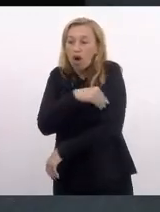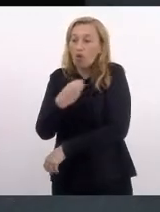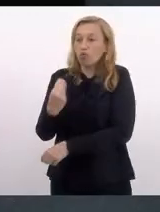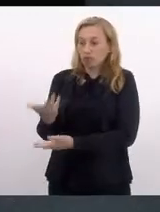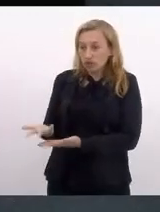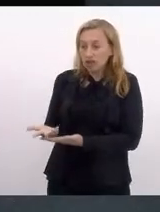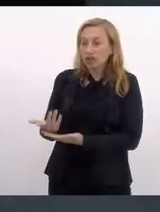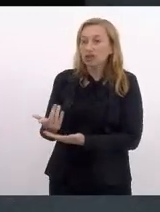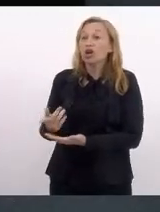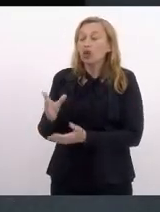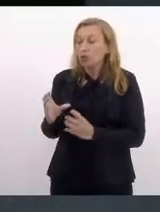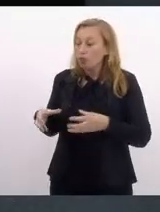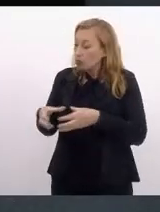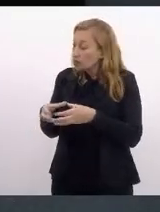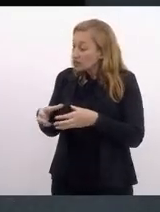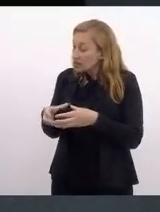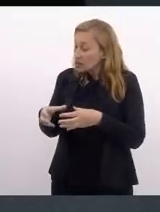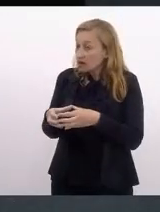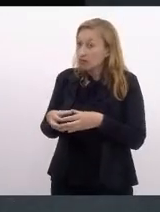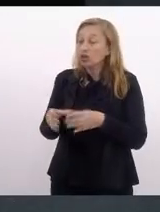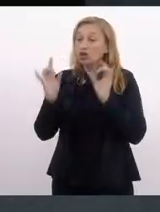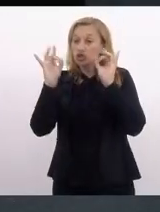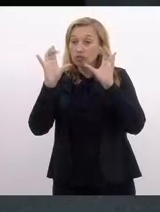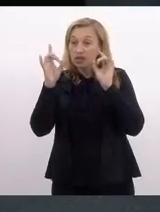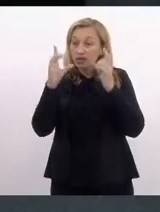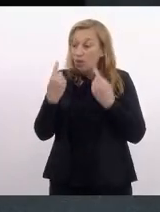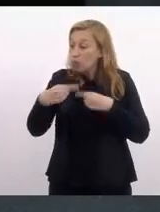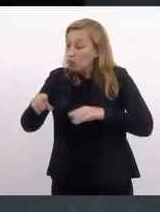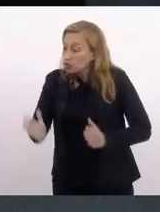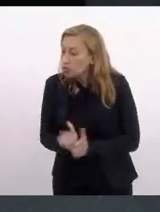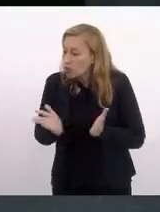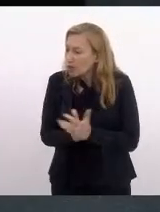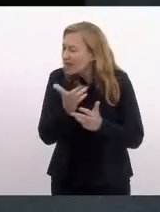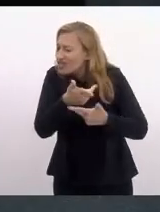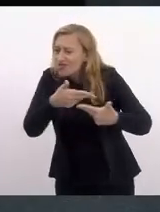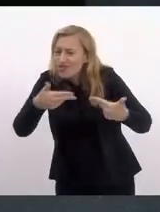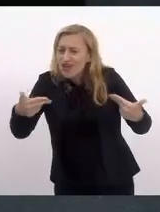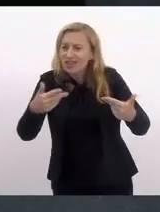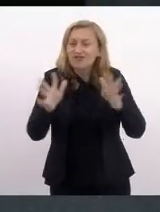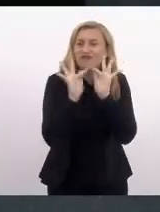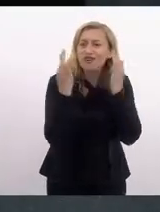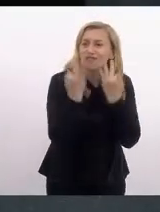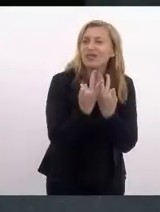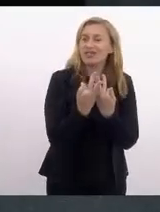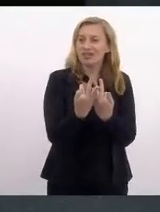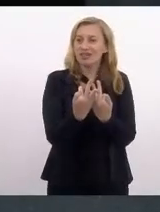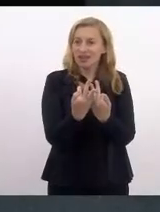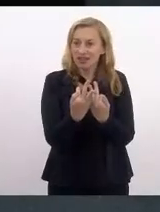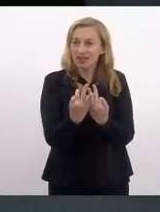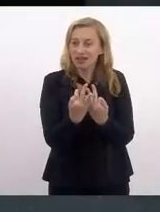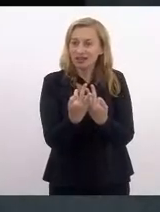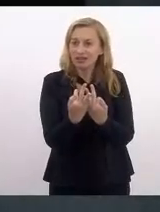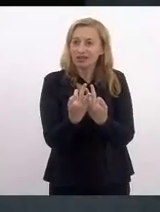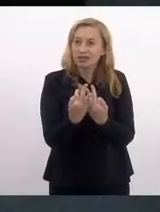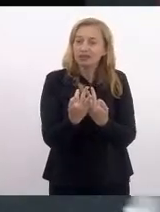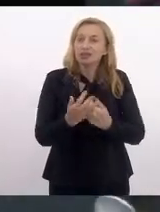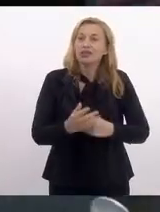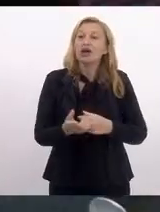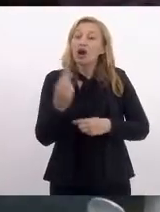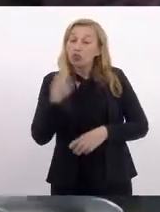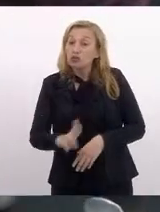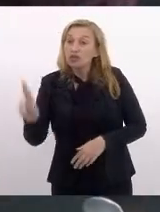pegamos para comissão especial de enfrentamento da miséria e combate à pobreza diversas famílias que se queimaram a